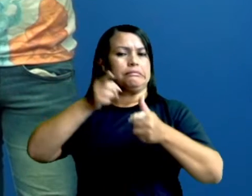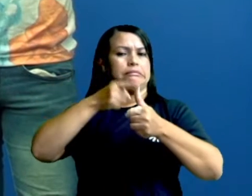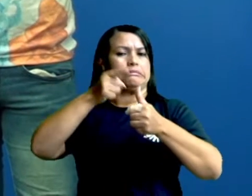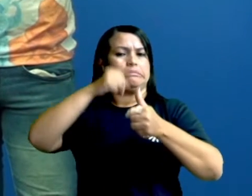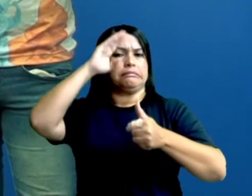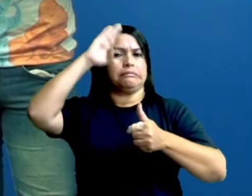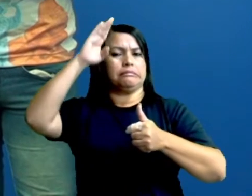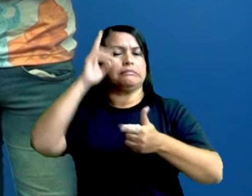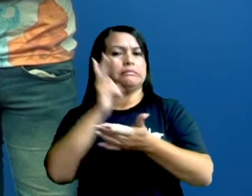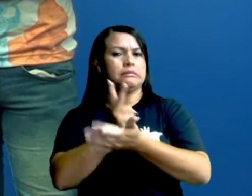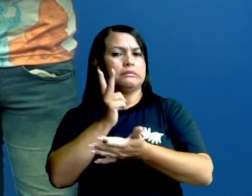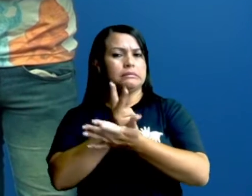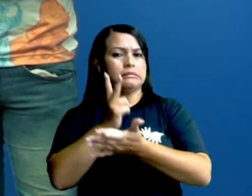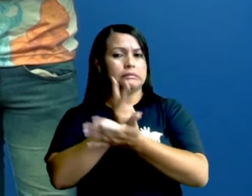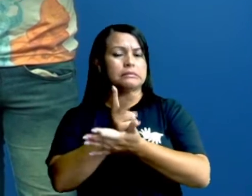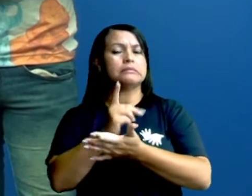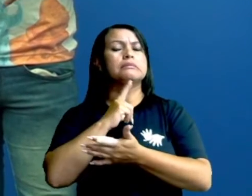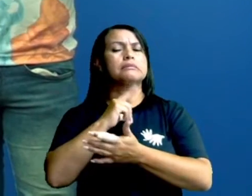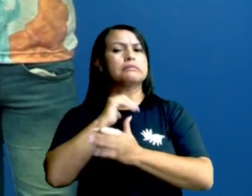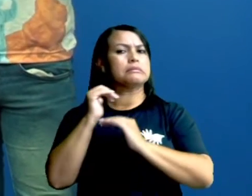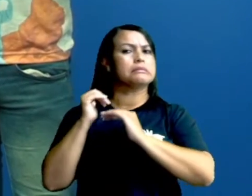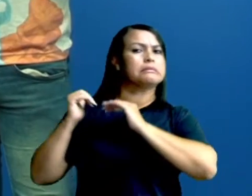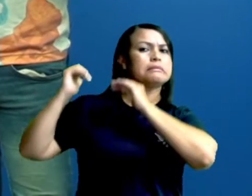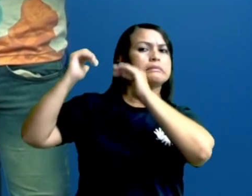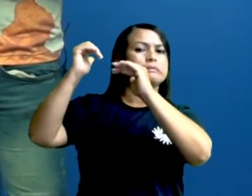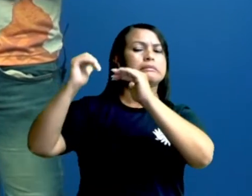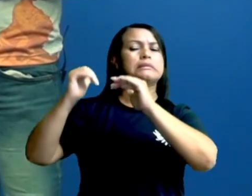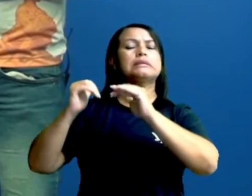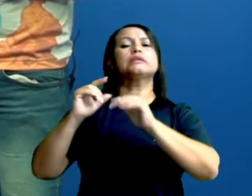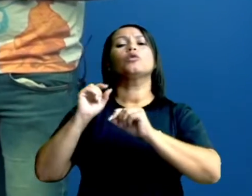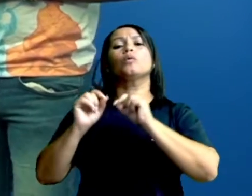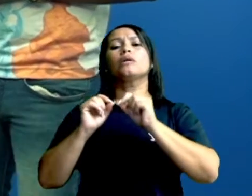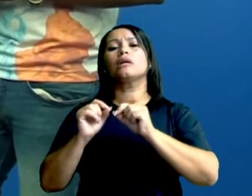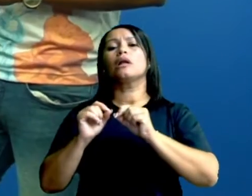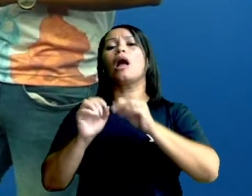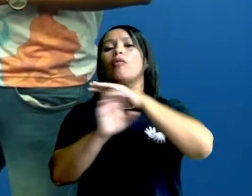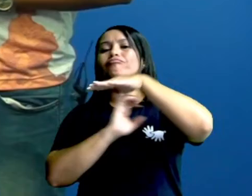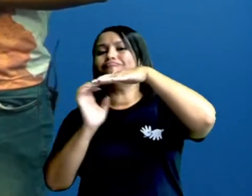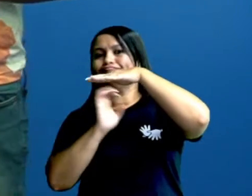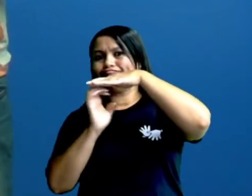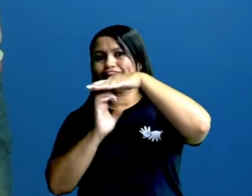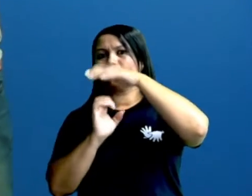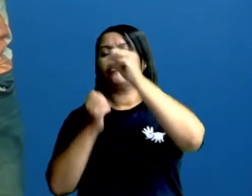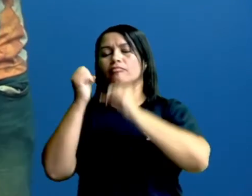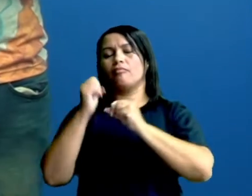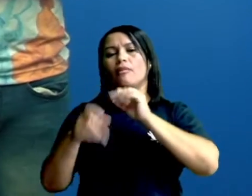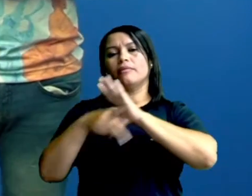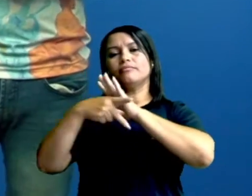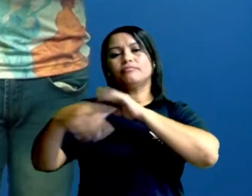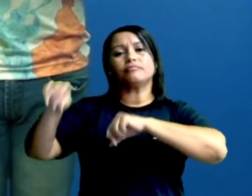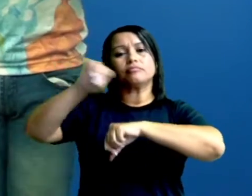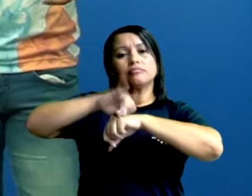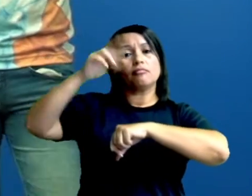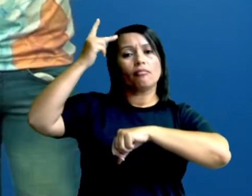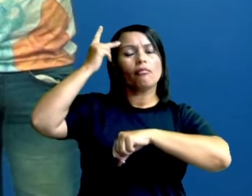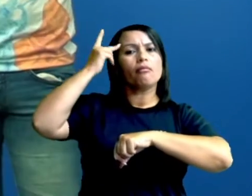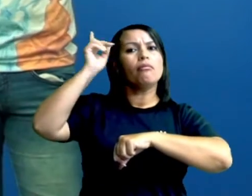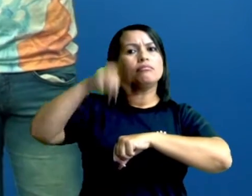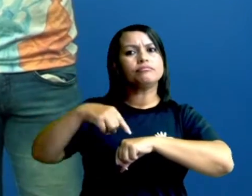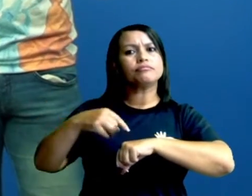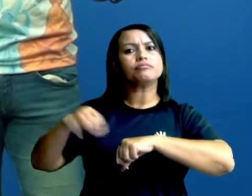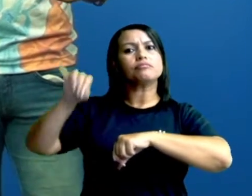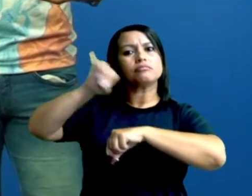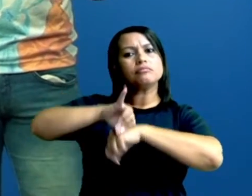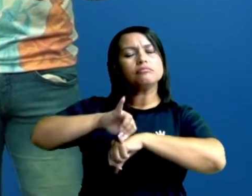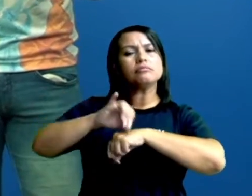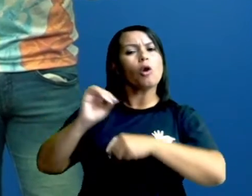situação onde você tem o maior número de empreendimentos industriais localizados nesse estado. É o centro econômico do país, tá? Essa